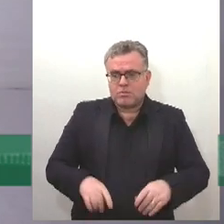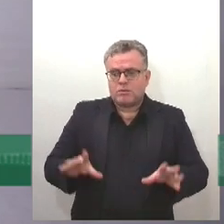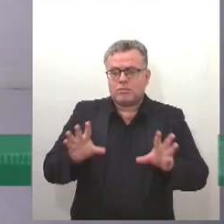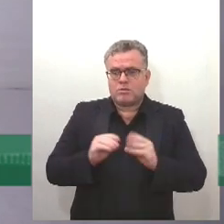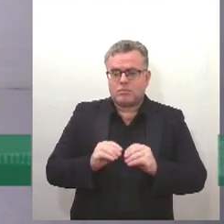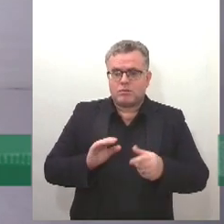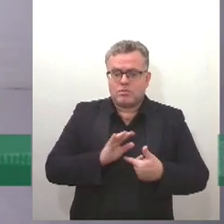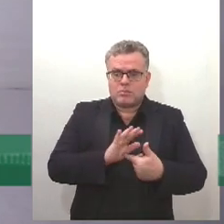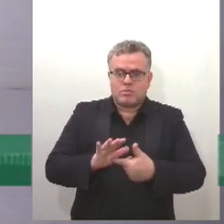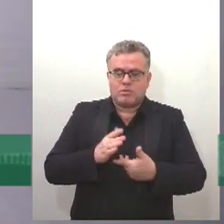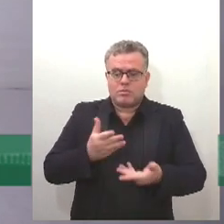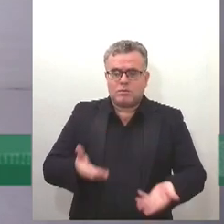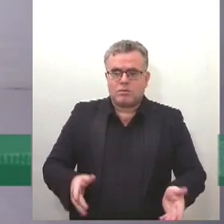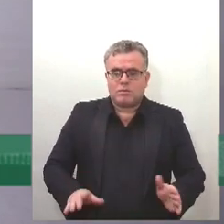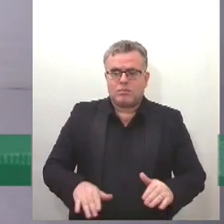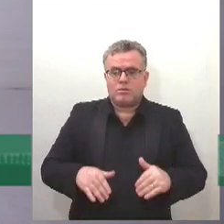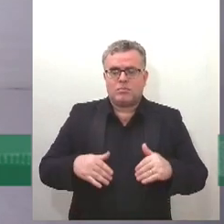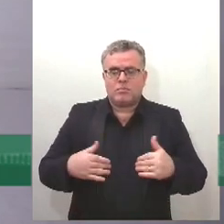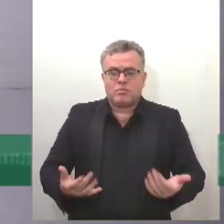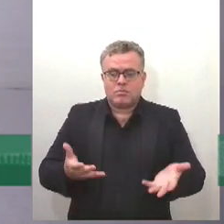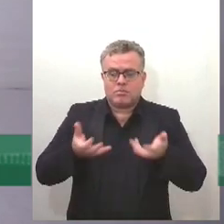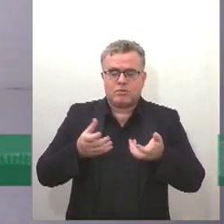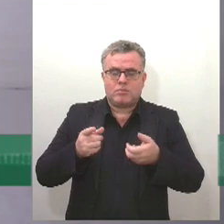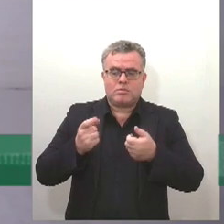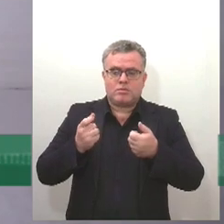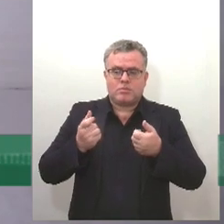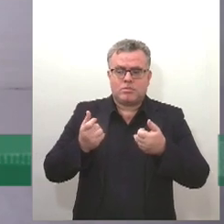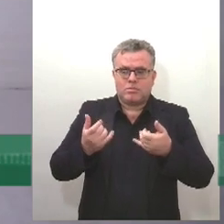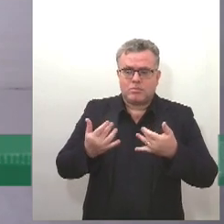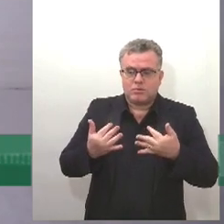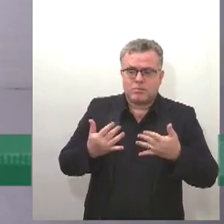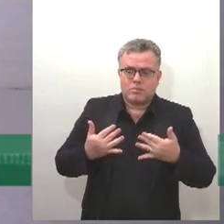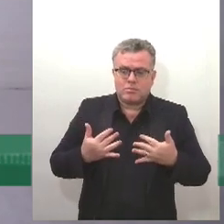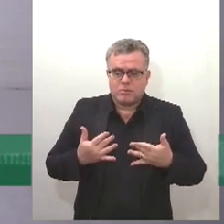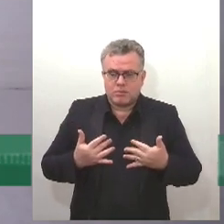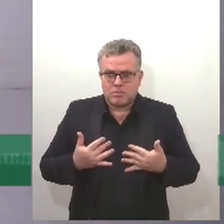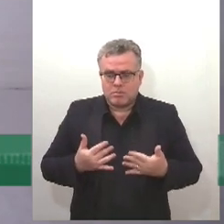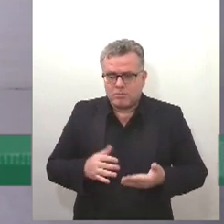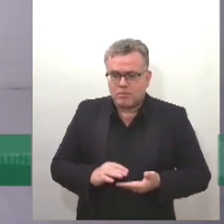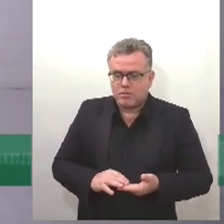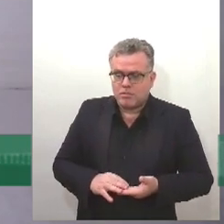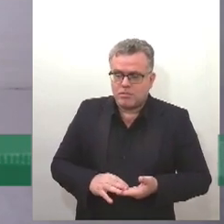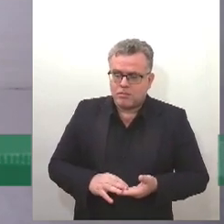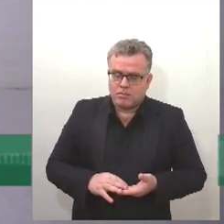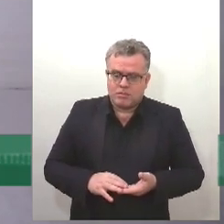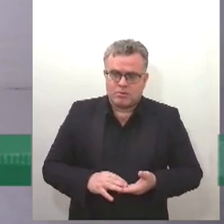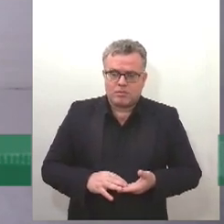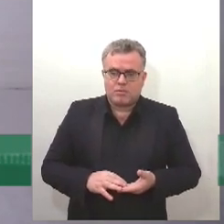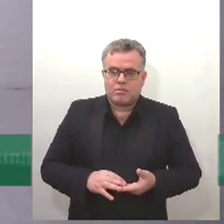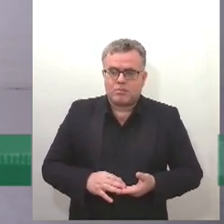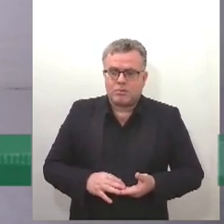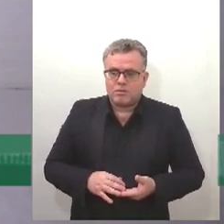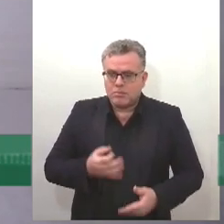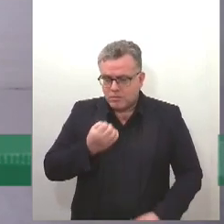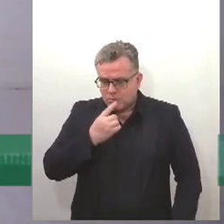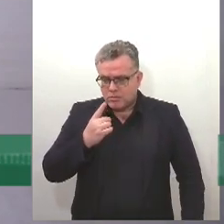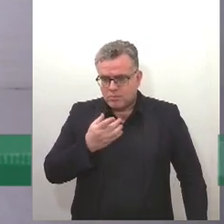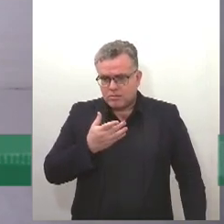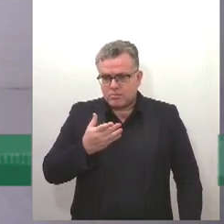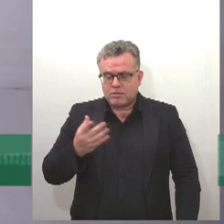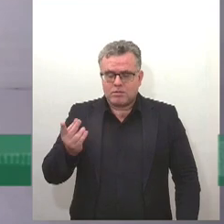queria que você colocasse aí nos seus termos também por favor mardel Bom dia Aline Bom dia